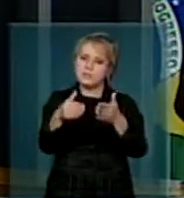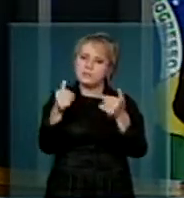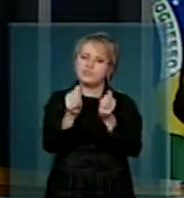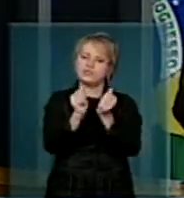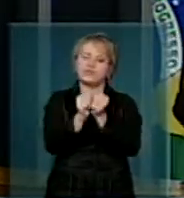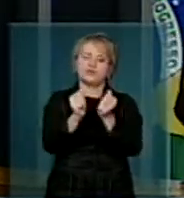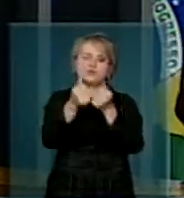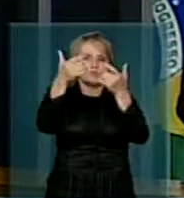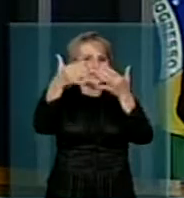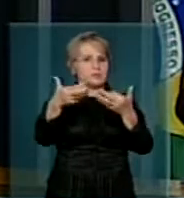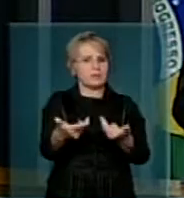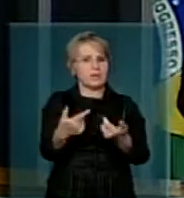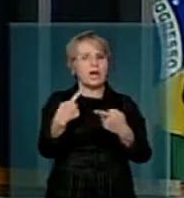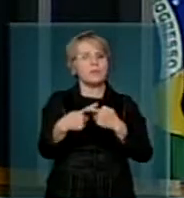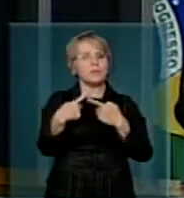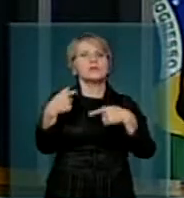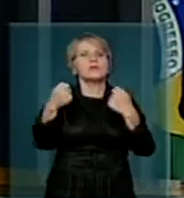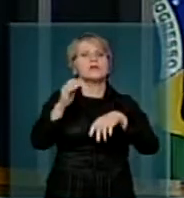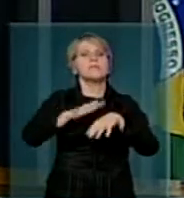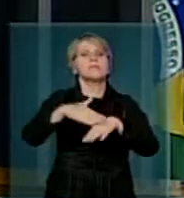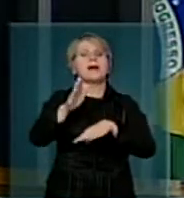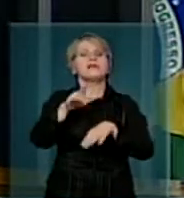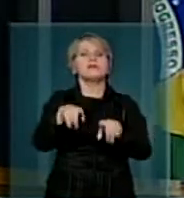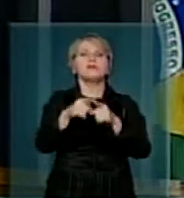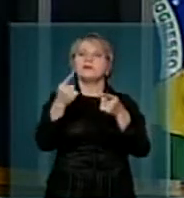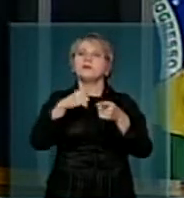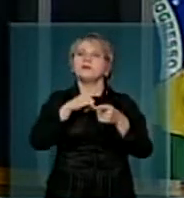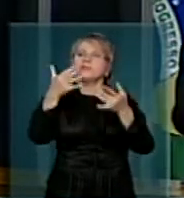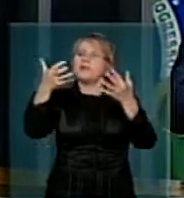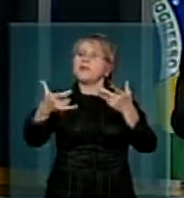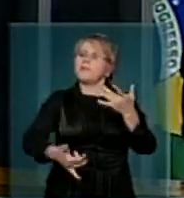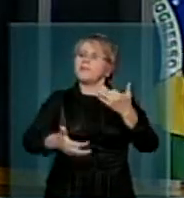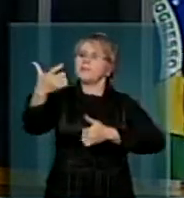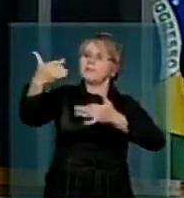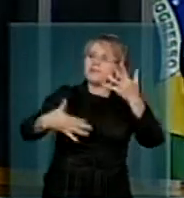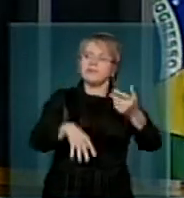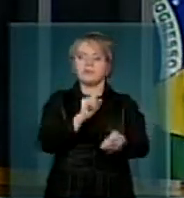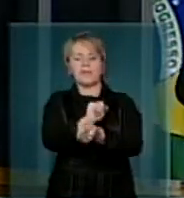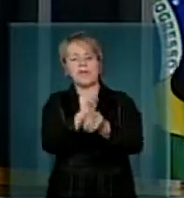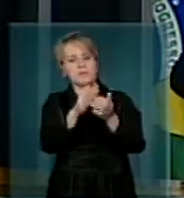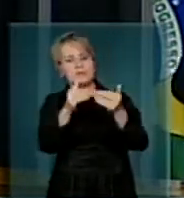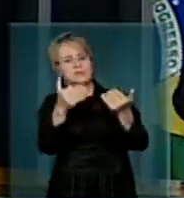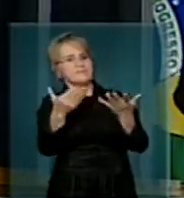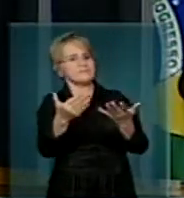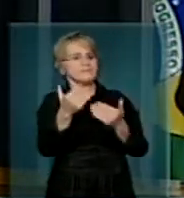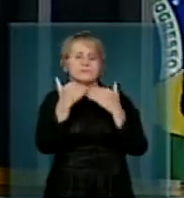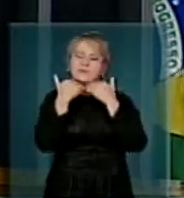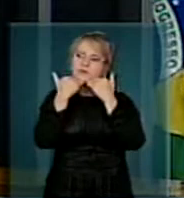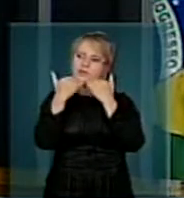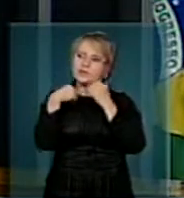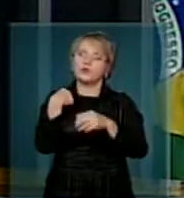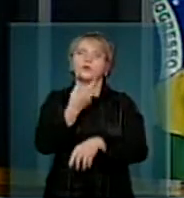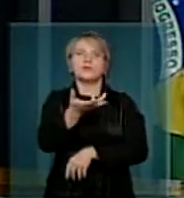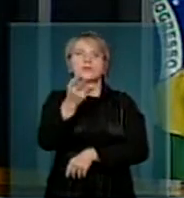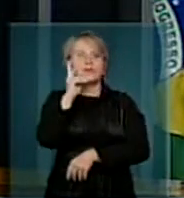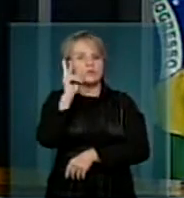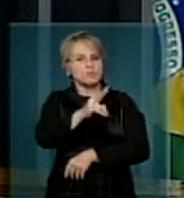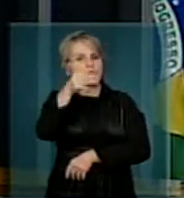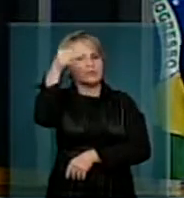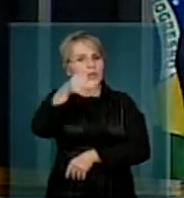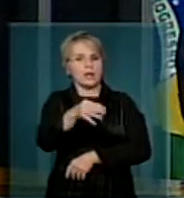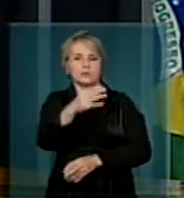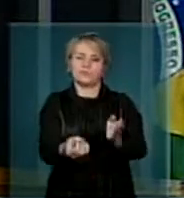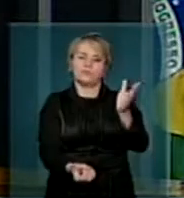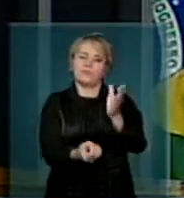explicações, justificativas, desculpas, não alimenta nada. Nós vivemos de resultado. Então fica aqui nosso